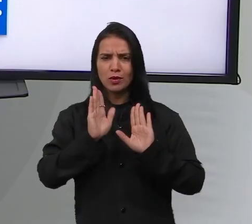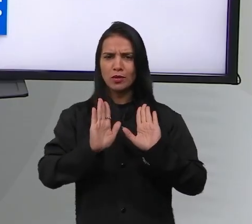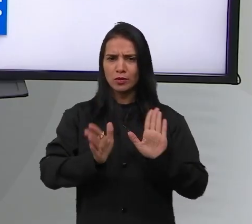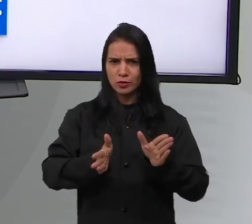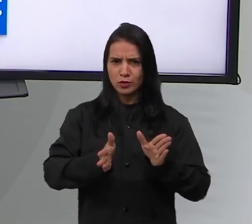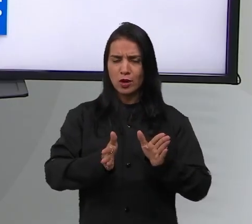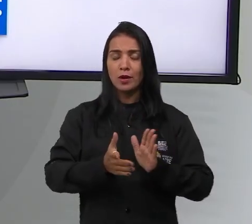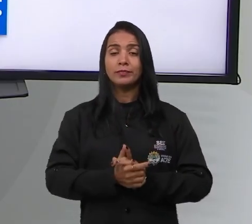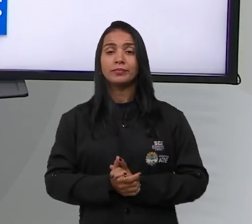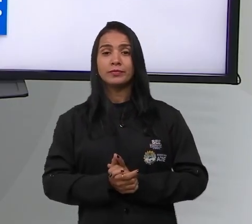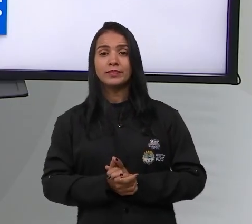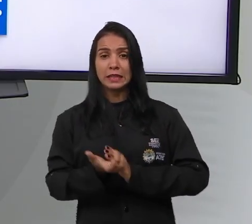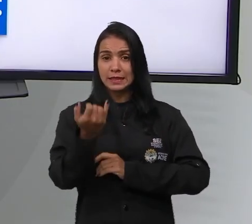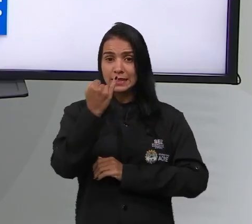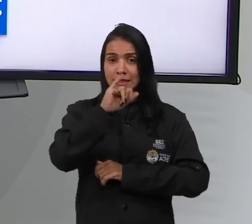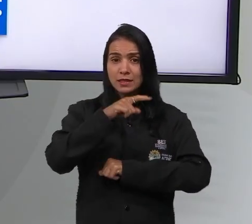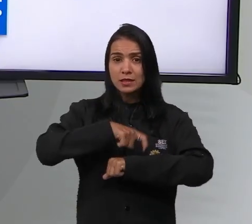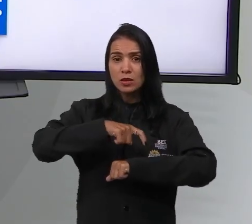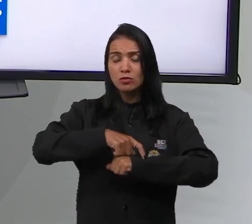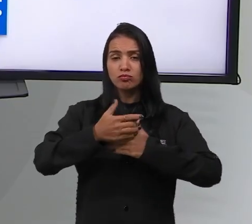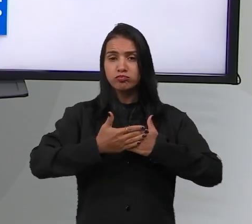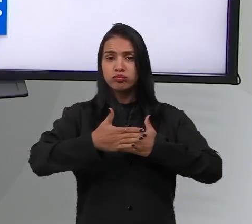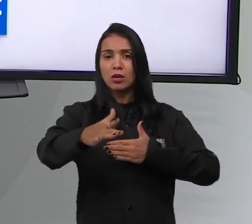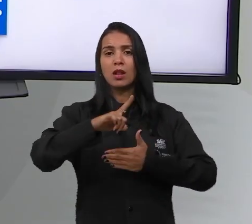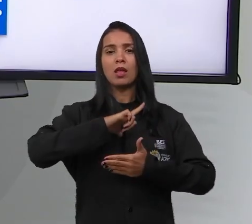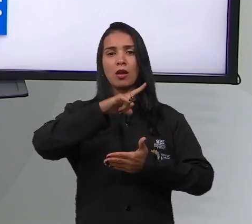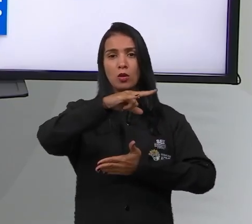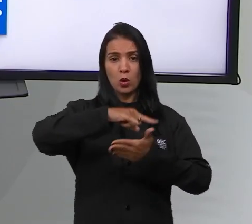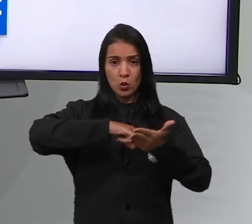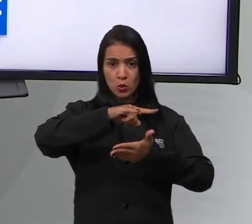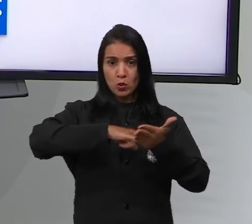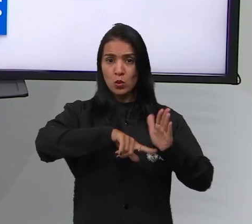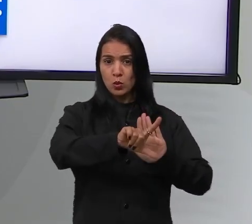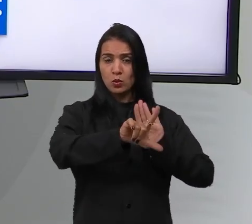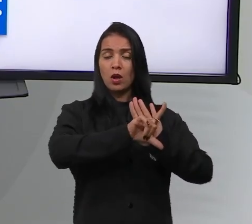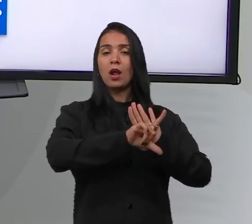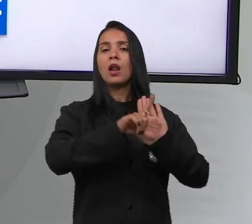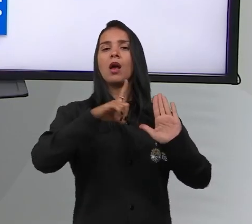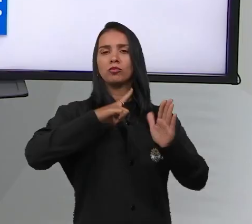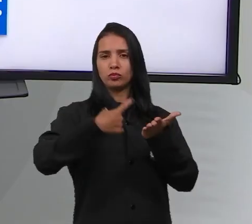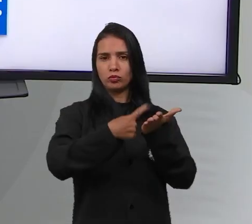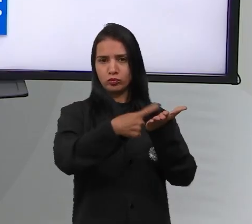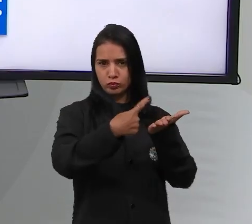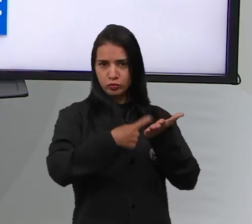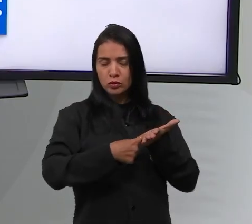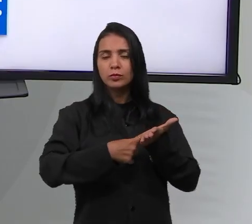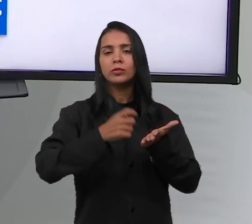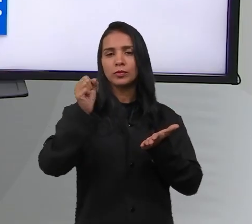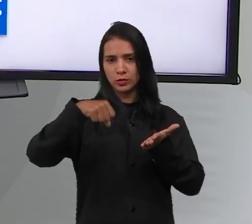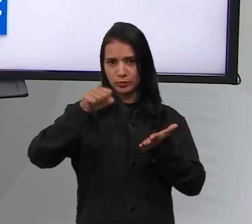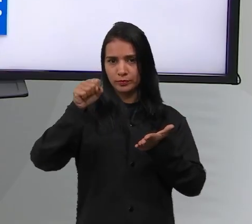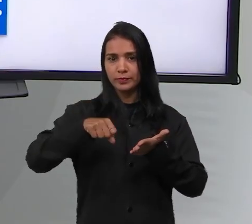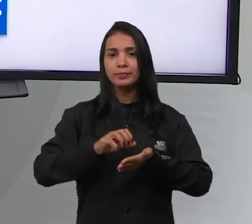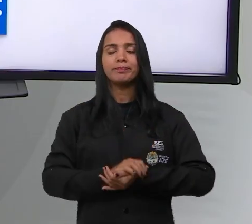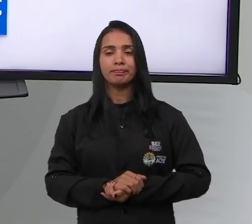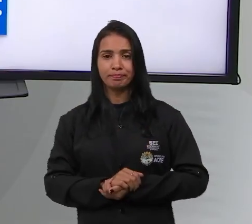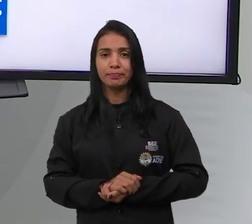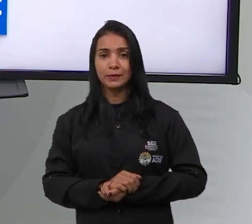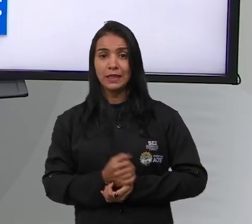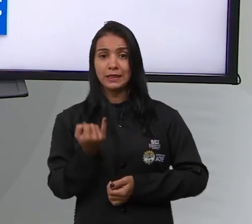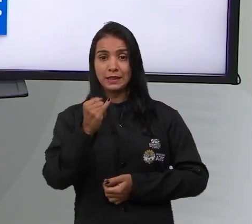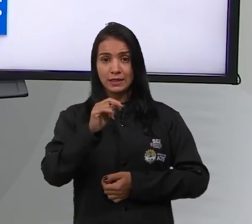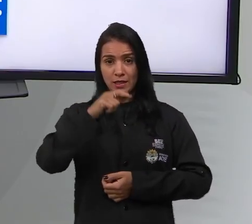nós temos uma formalidade, nós temos compromissos que, no caso, estão assumidos. Enquanto